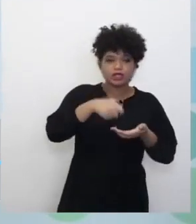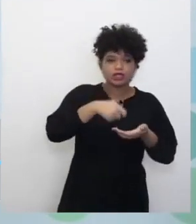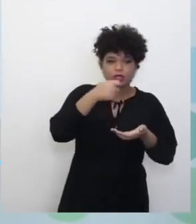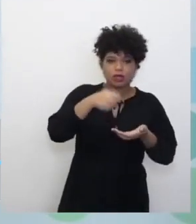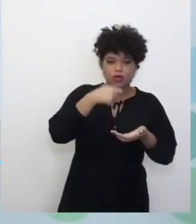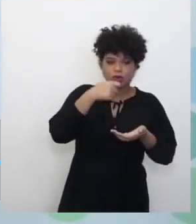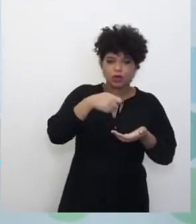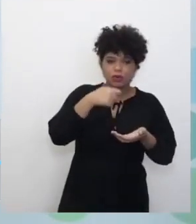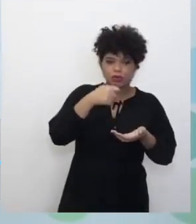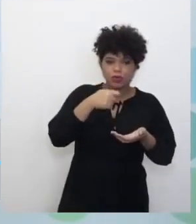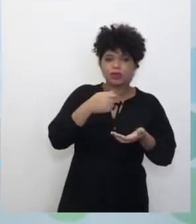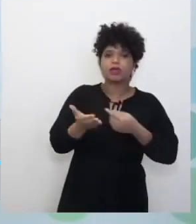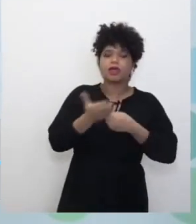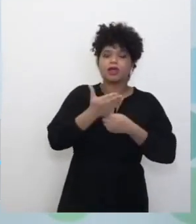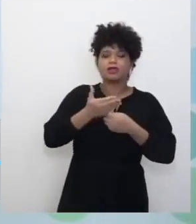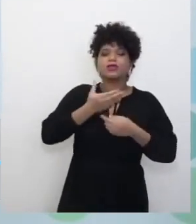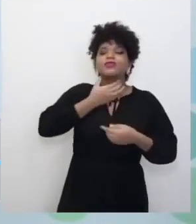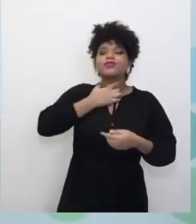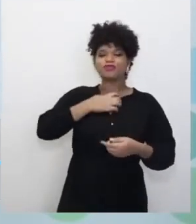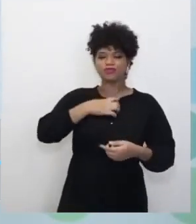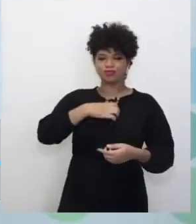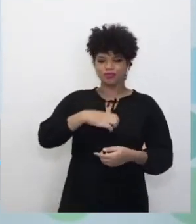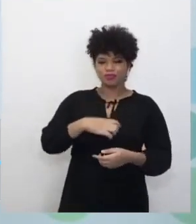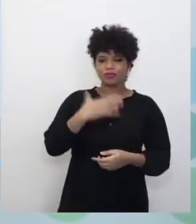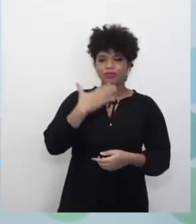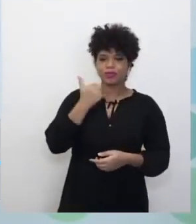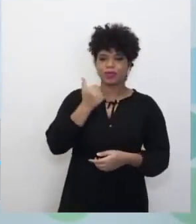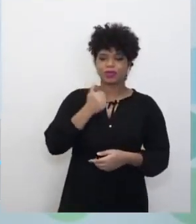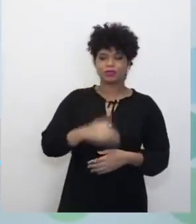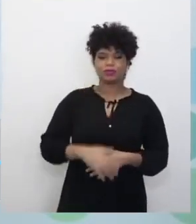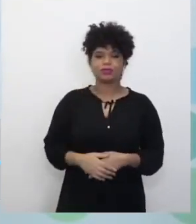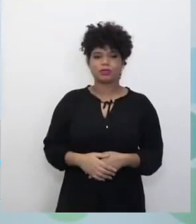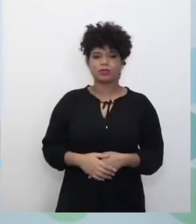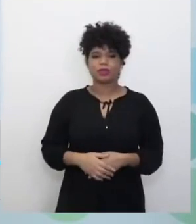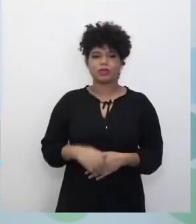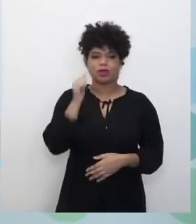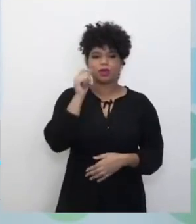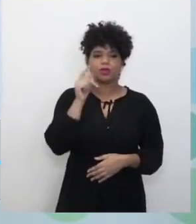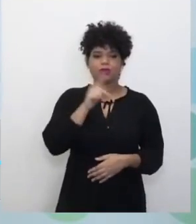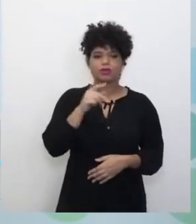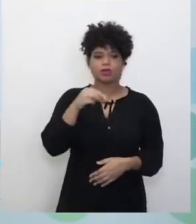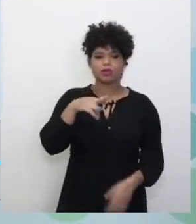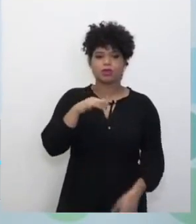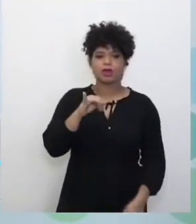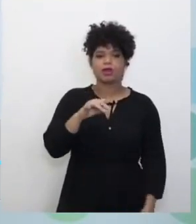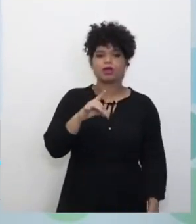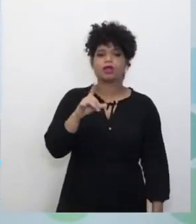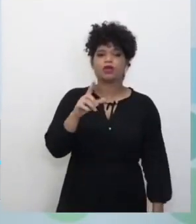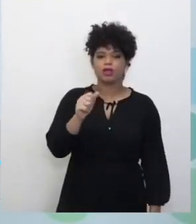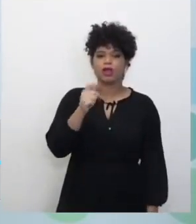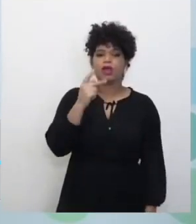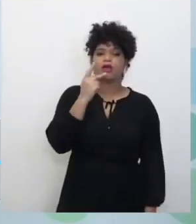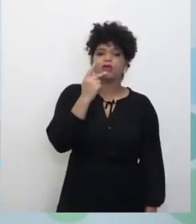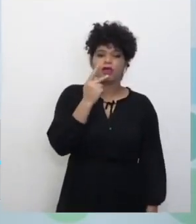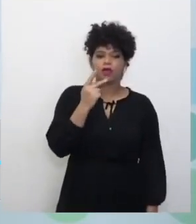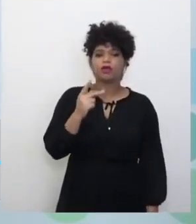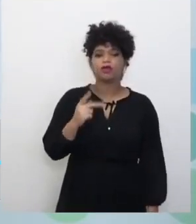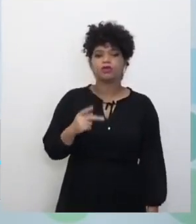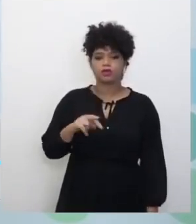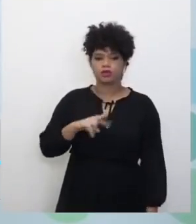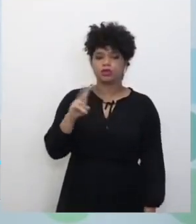tá, Daniel? A professora Marildo, o aluno dela, coloca, comentando sobre a questão das aulas